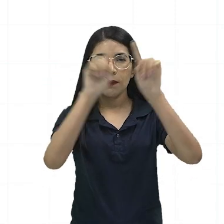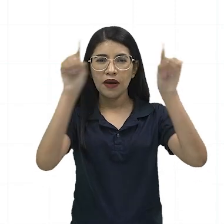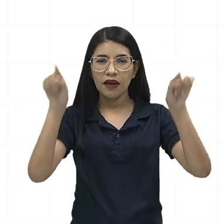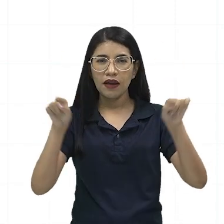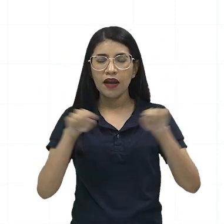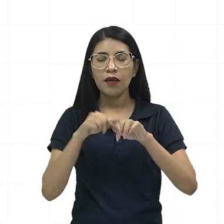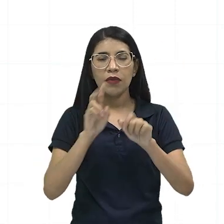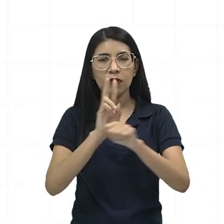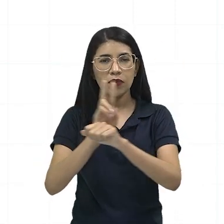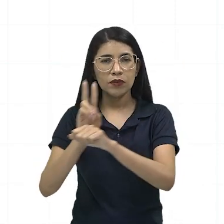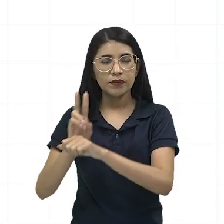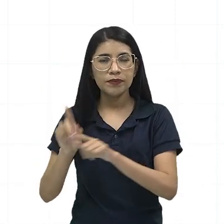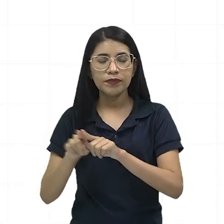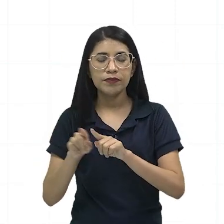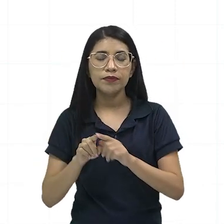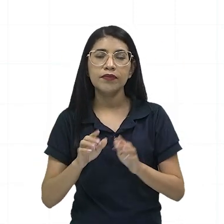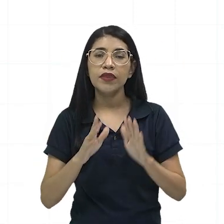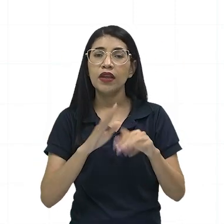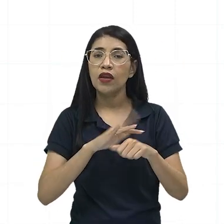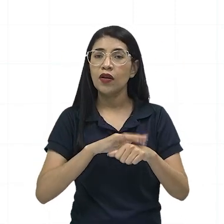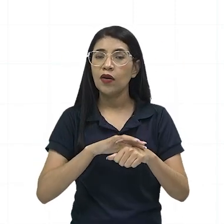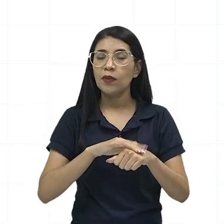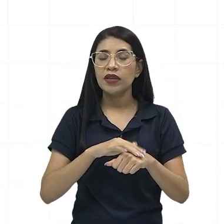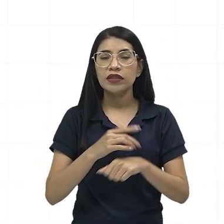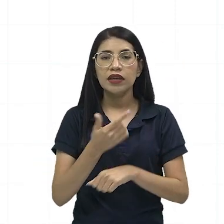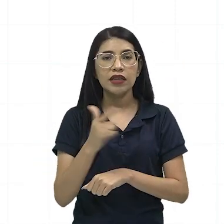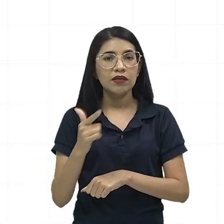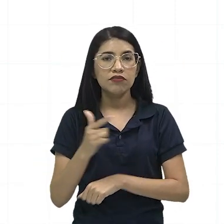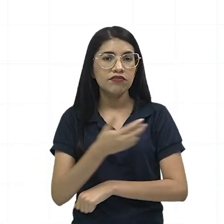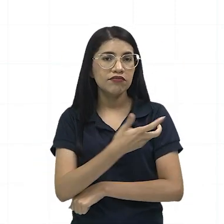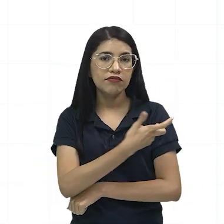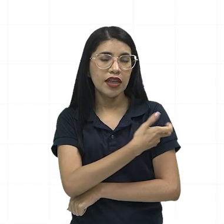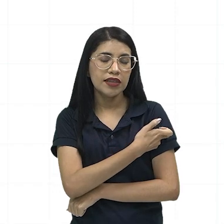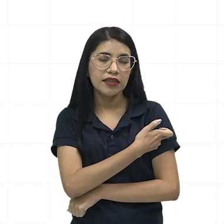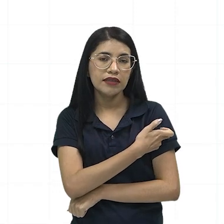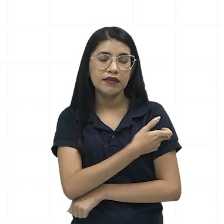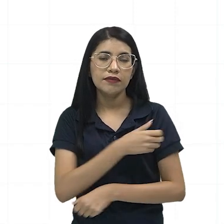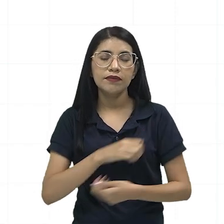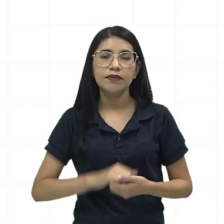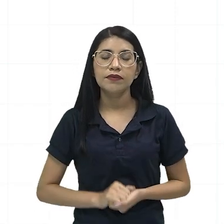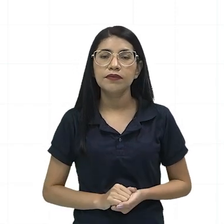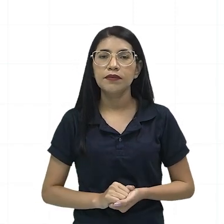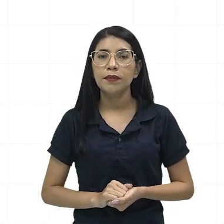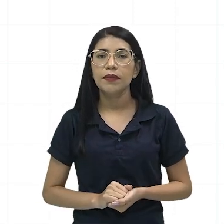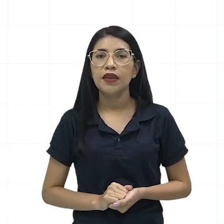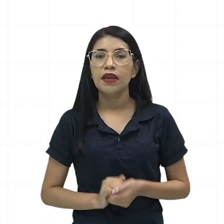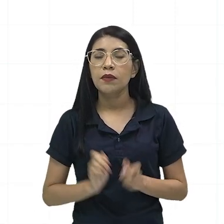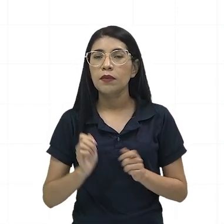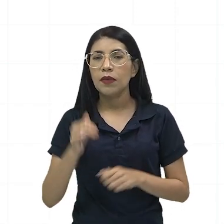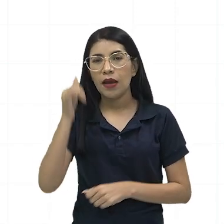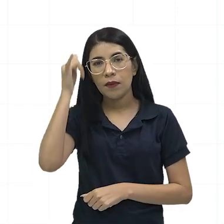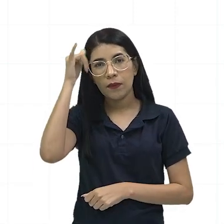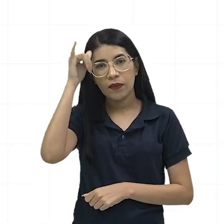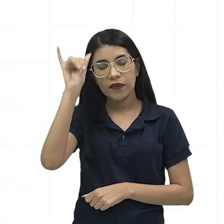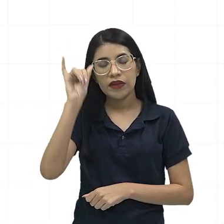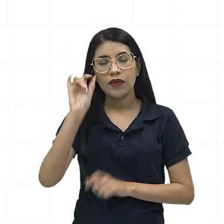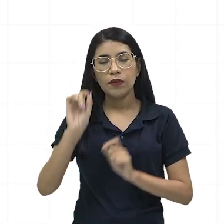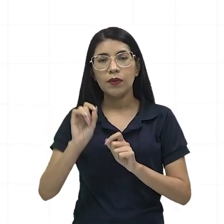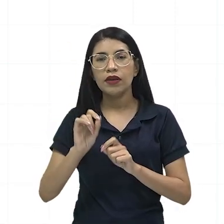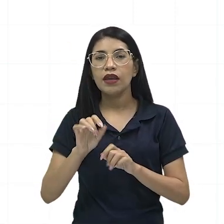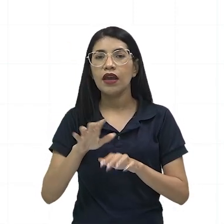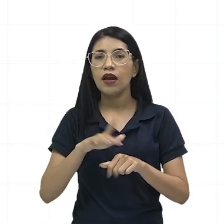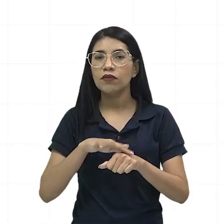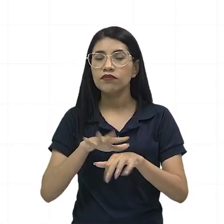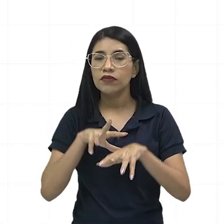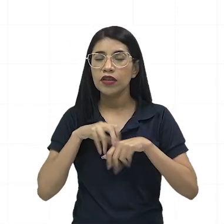casas, né? É uma doença que também não tem vacina, né? Para proteger os humanos.